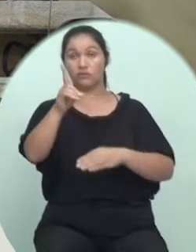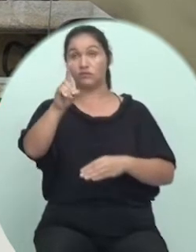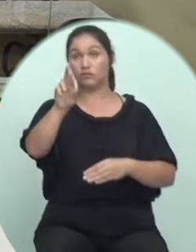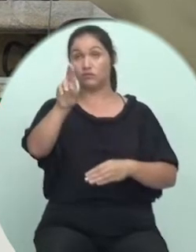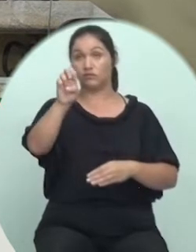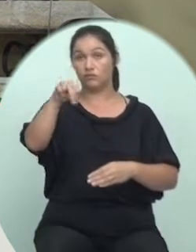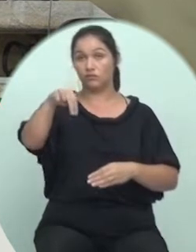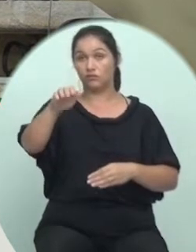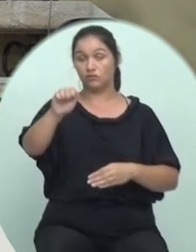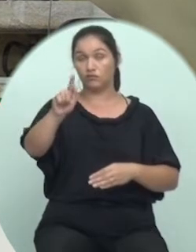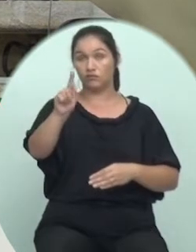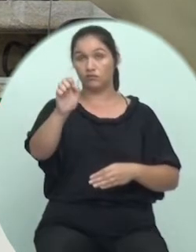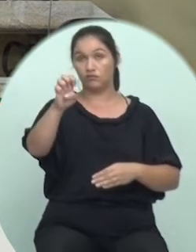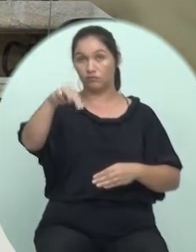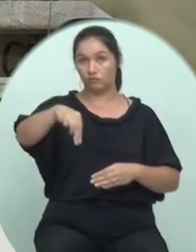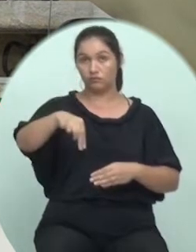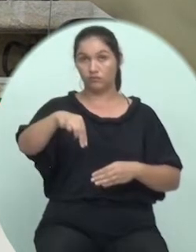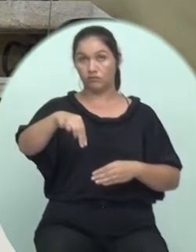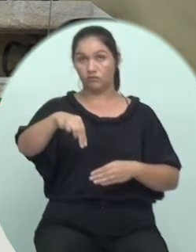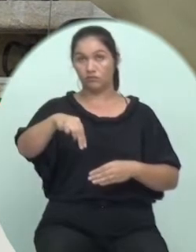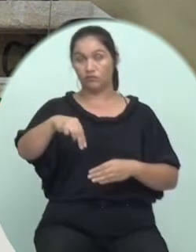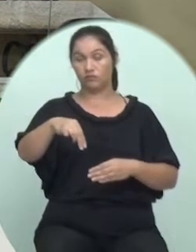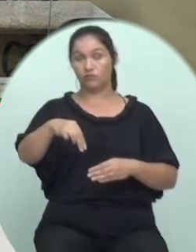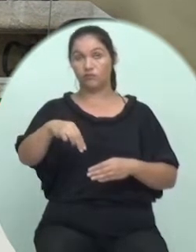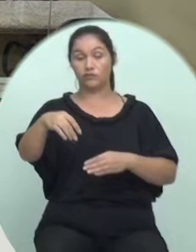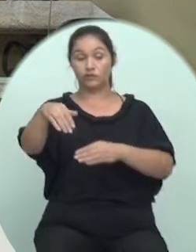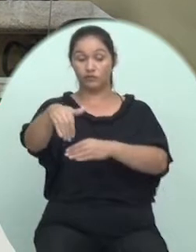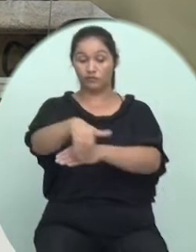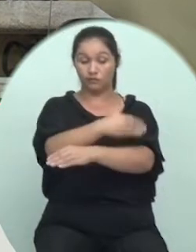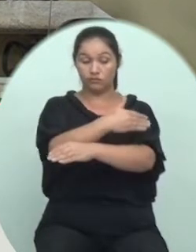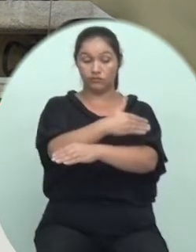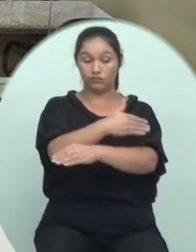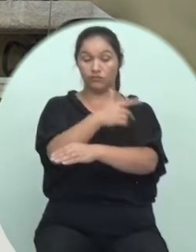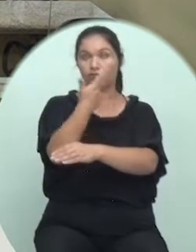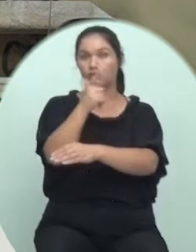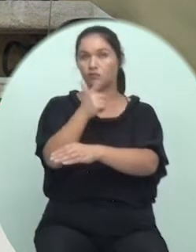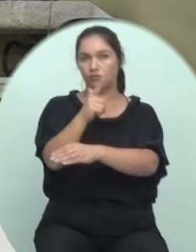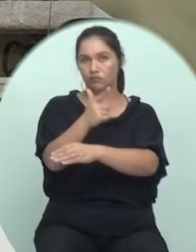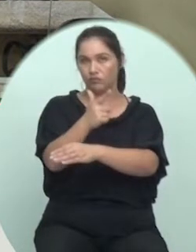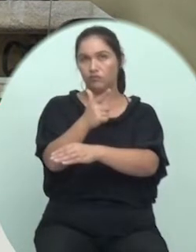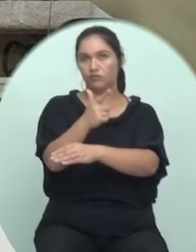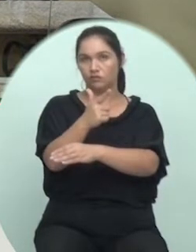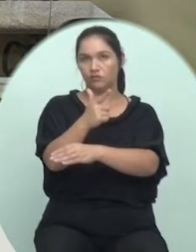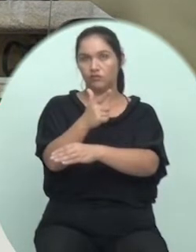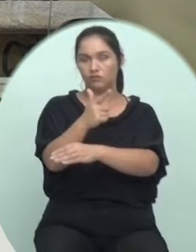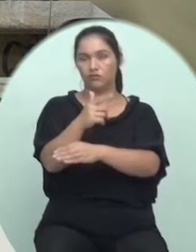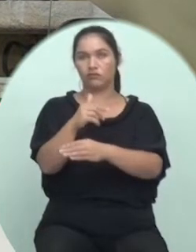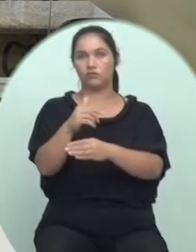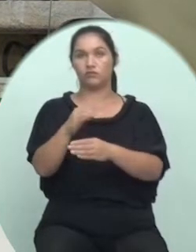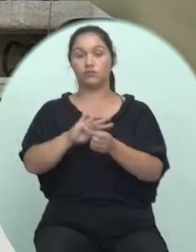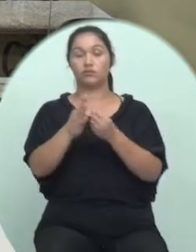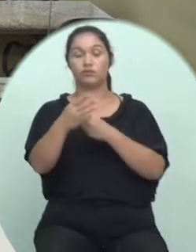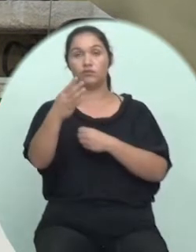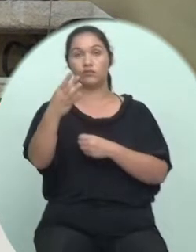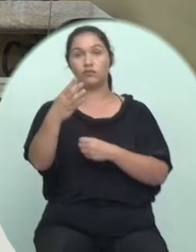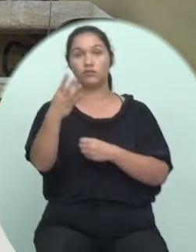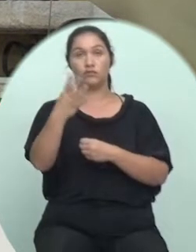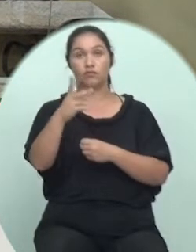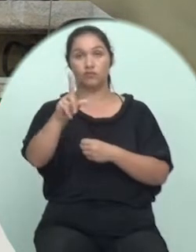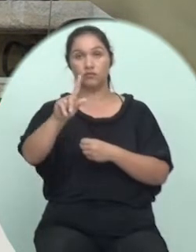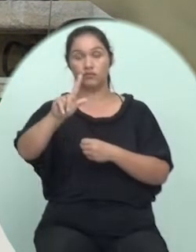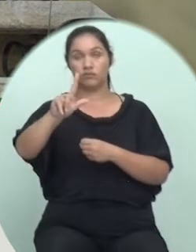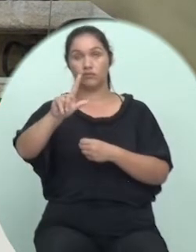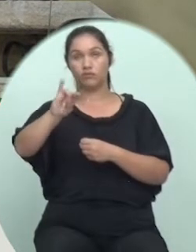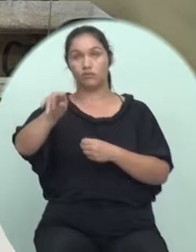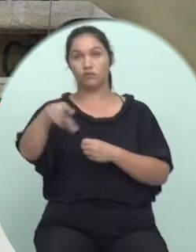pluvial, onde ainda não existe, nas ruas que serão pavimentadas no bairro Quarta Linha e região. O requerimento